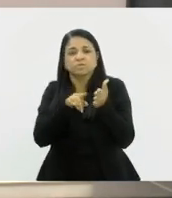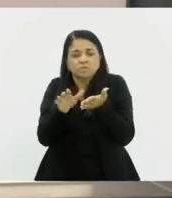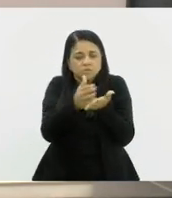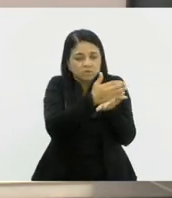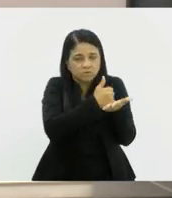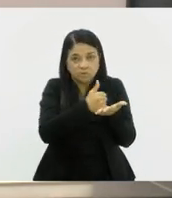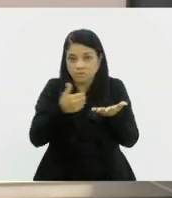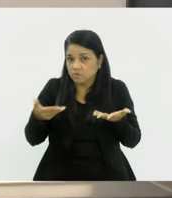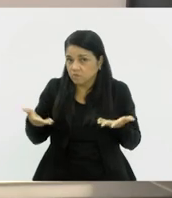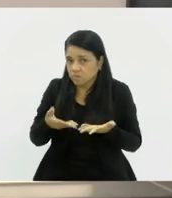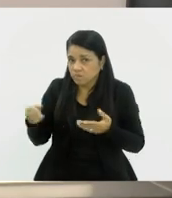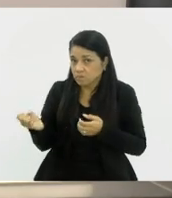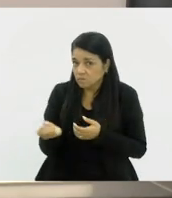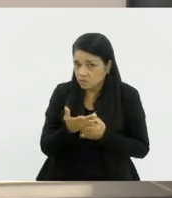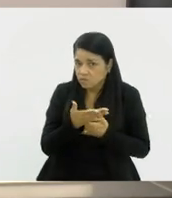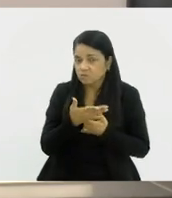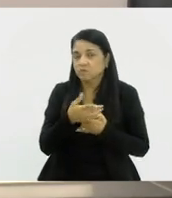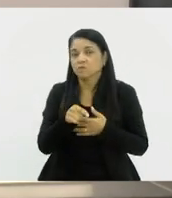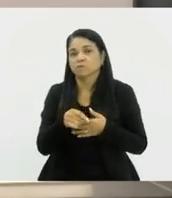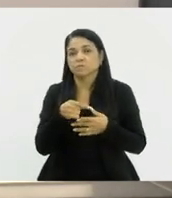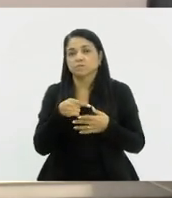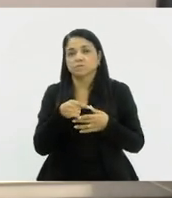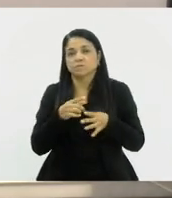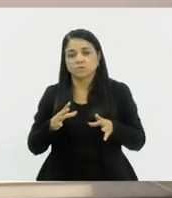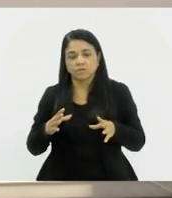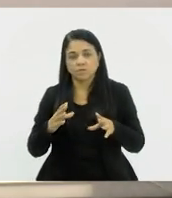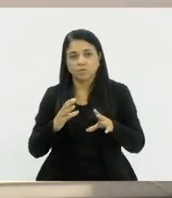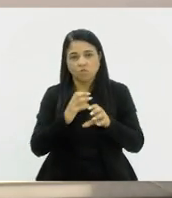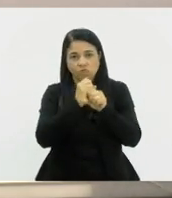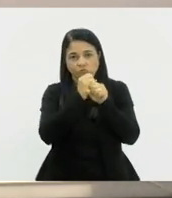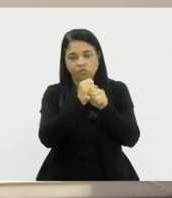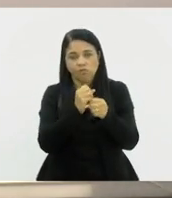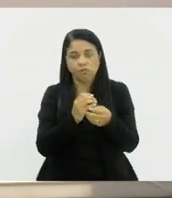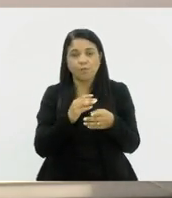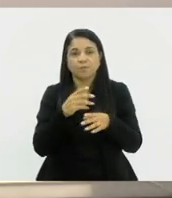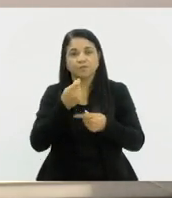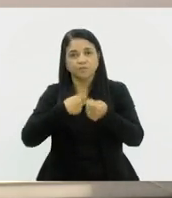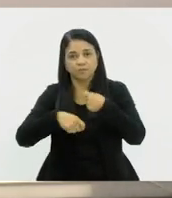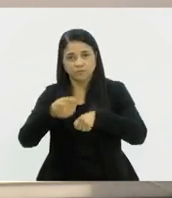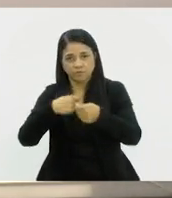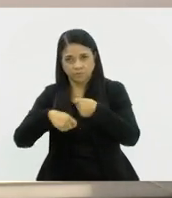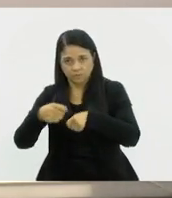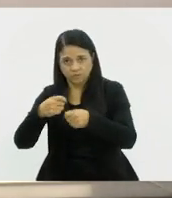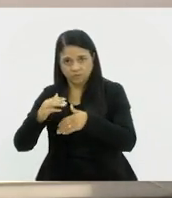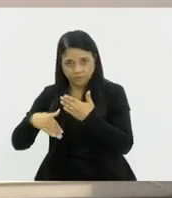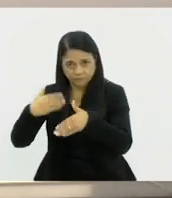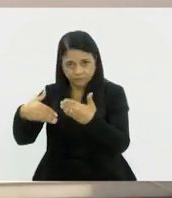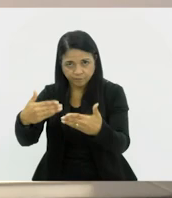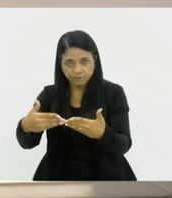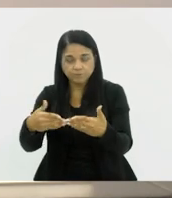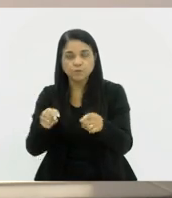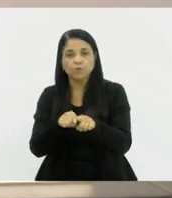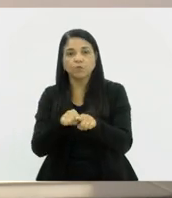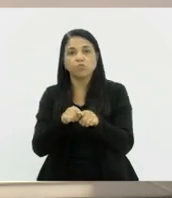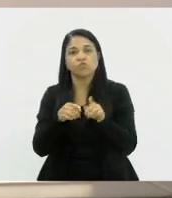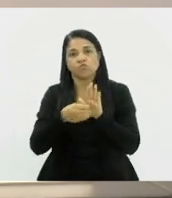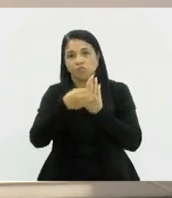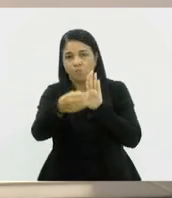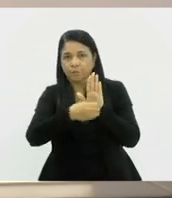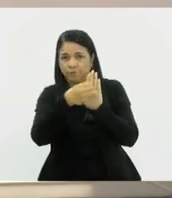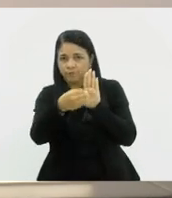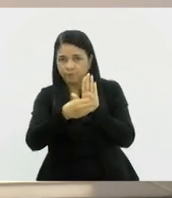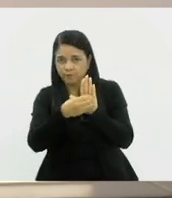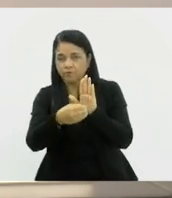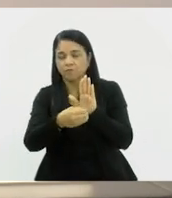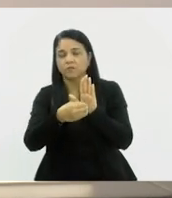atuais né que estamos juntando a esse procedimento administrativos nós temos alguns pareceres que